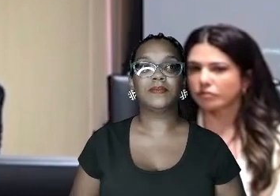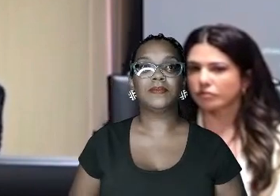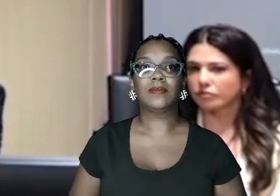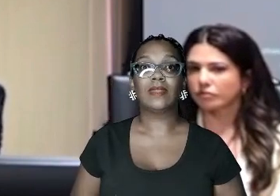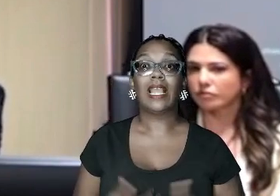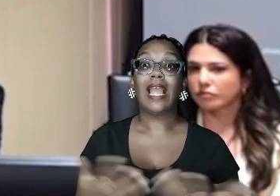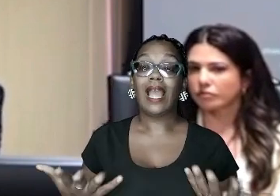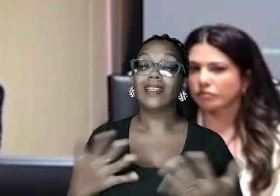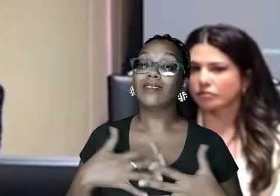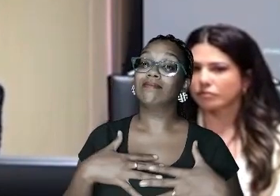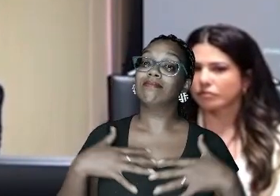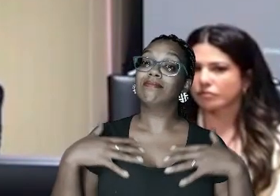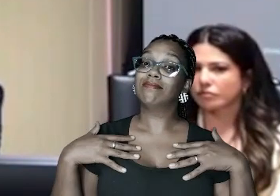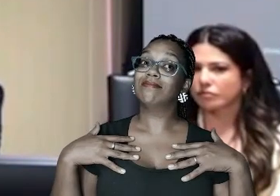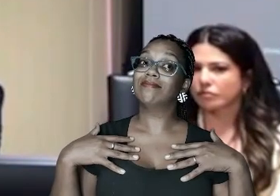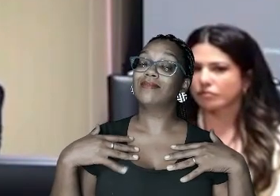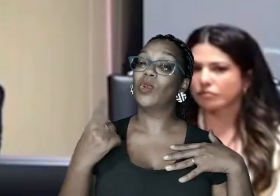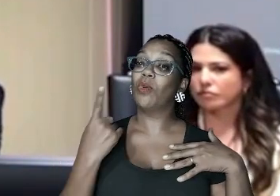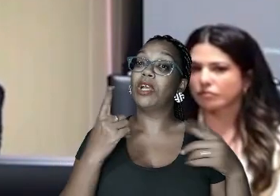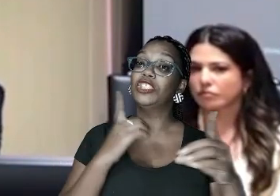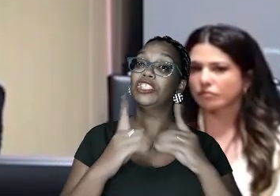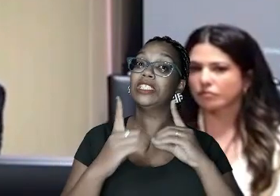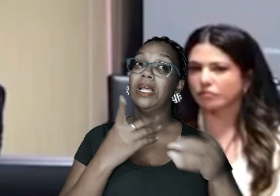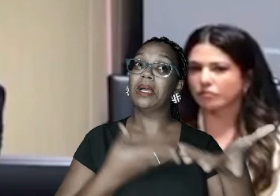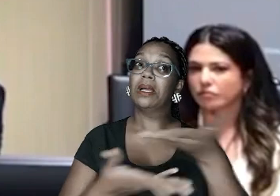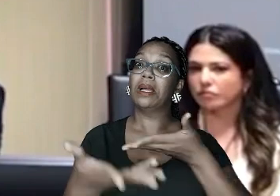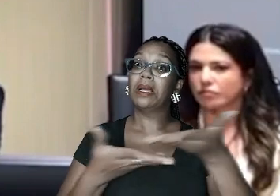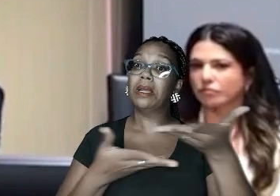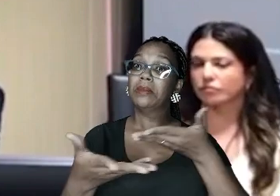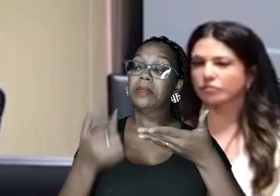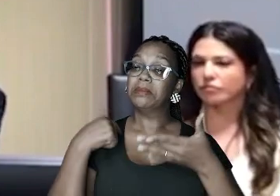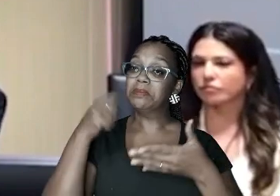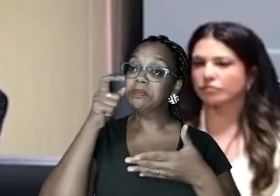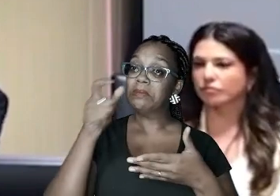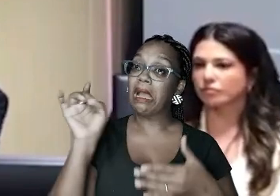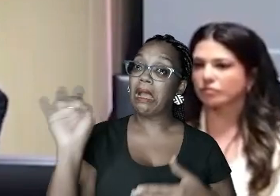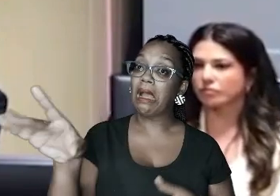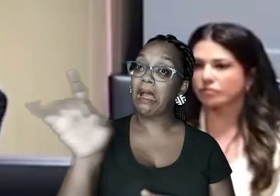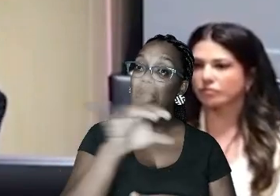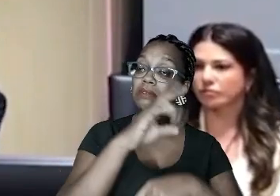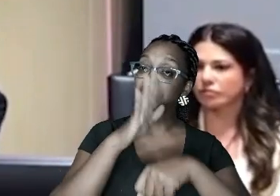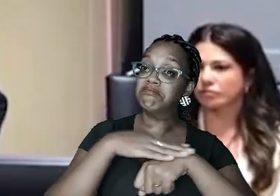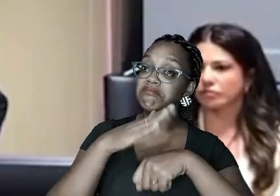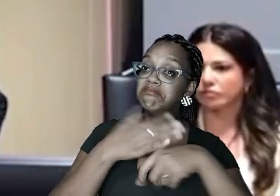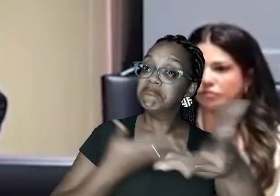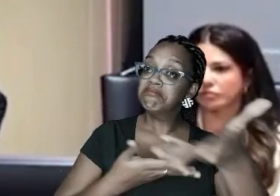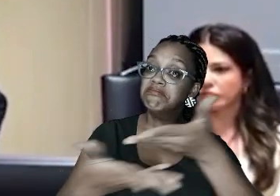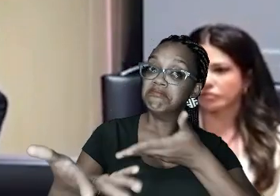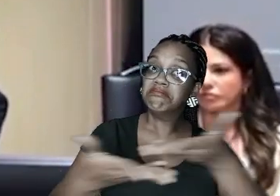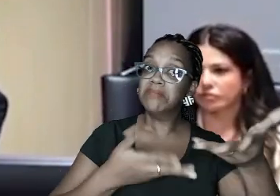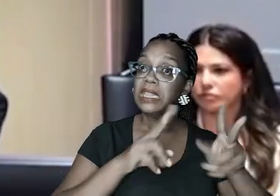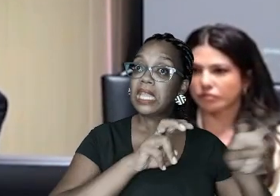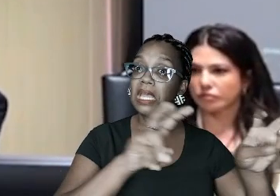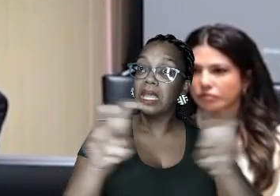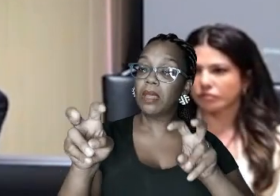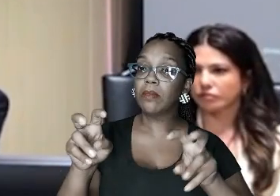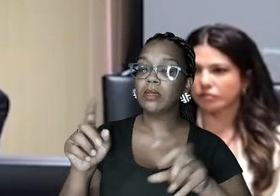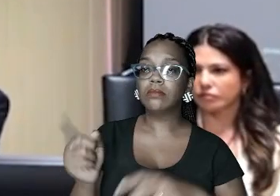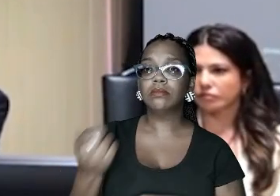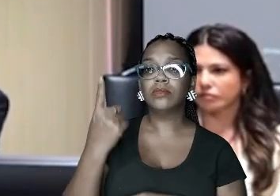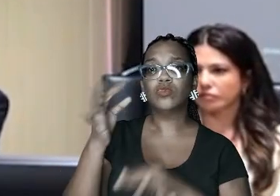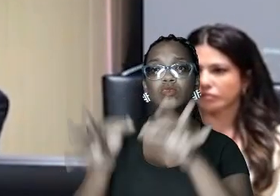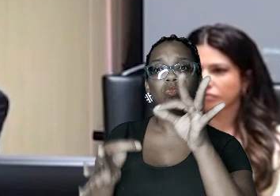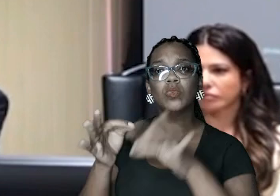é e a gente então teve a felicidade de uma dinâmica como essa tão interessante cada qual com a sua independência